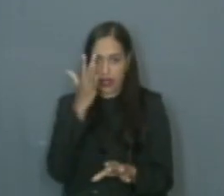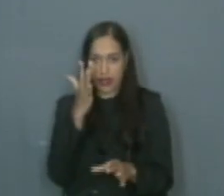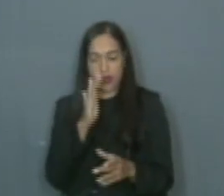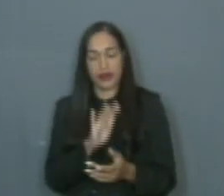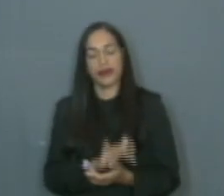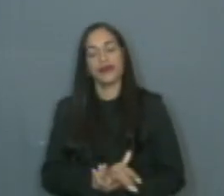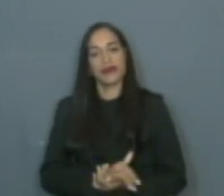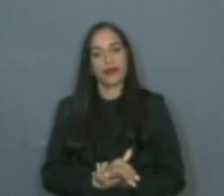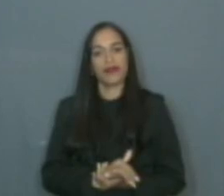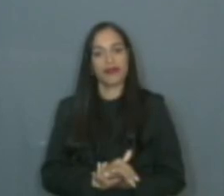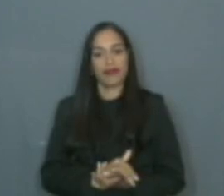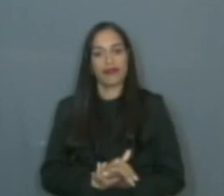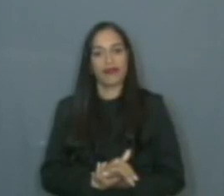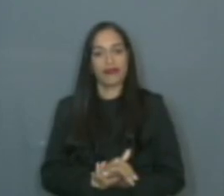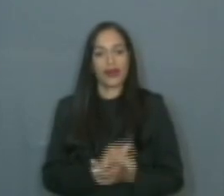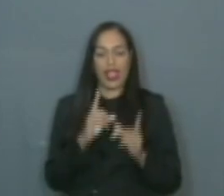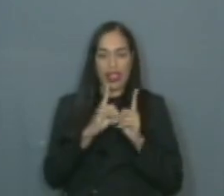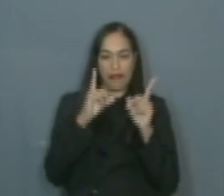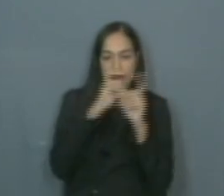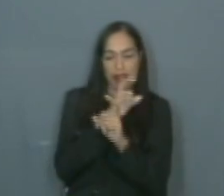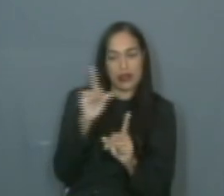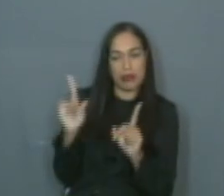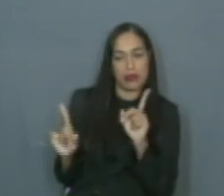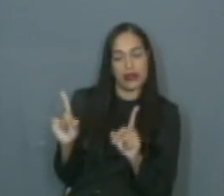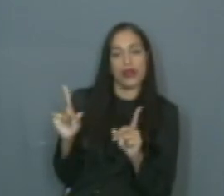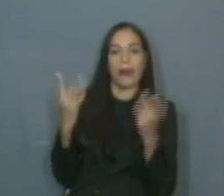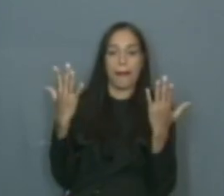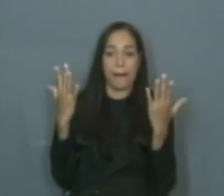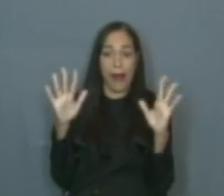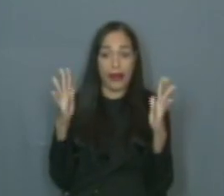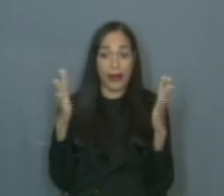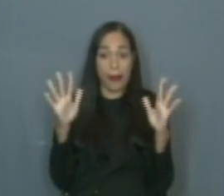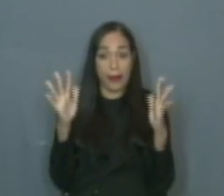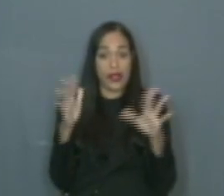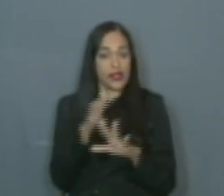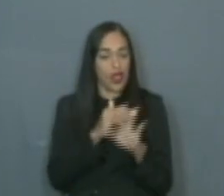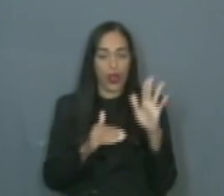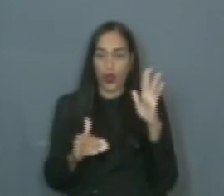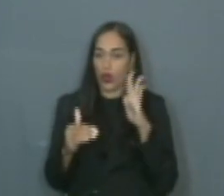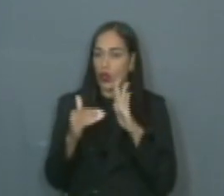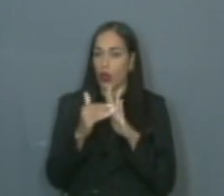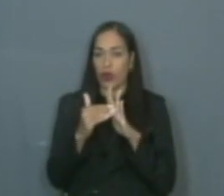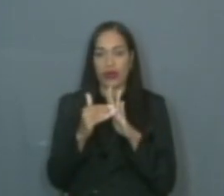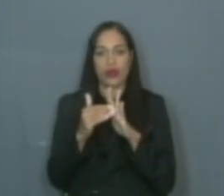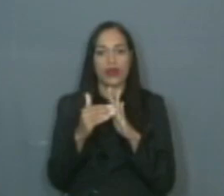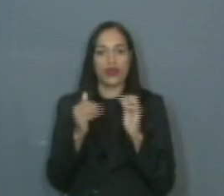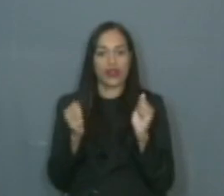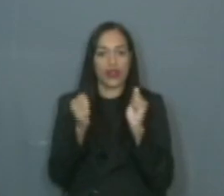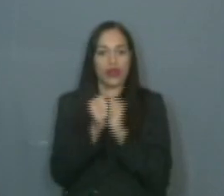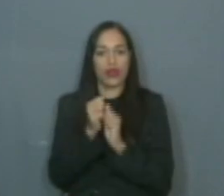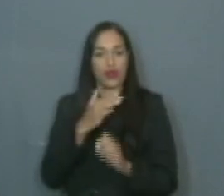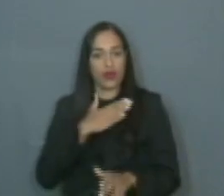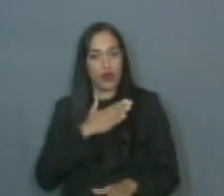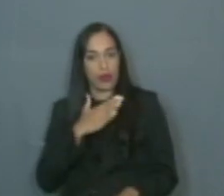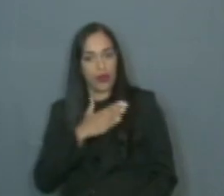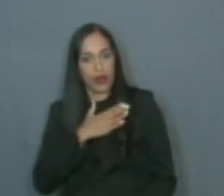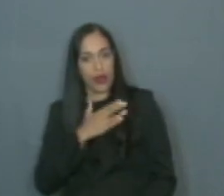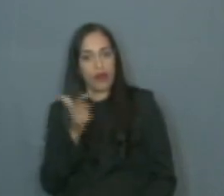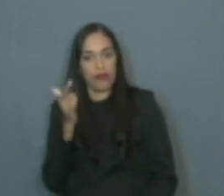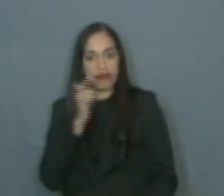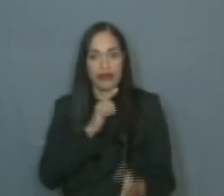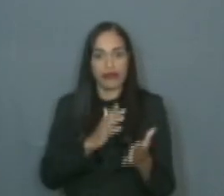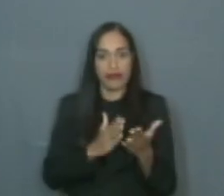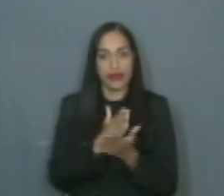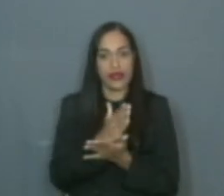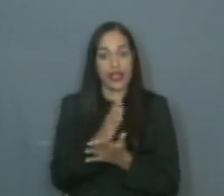uma eleição disputada, acirrada, e aproveito para parabenizar todos os meus pares que, assim como eu, puderam ser reeleitos, e aos novos